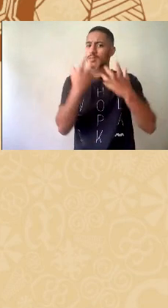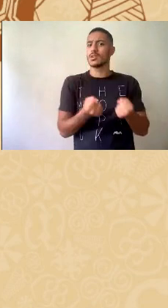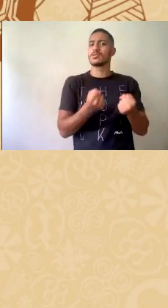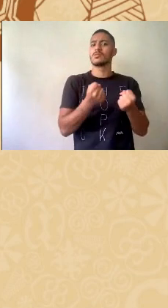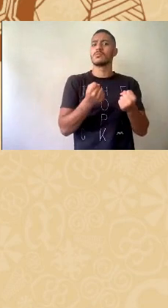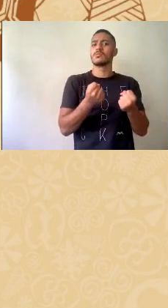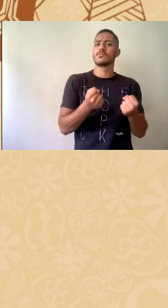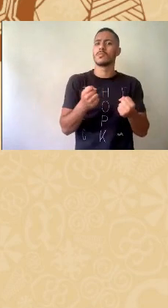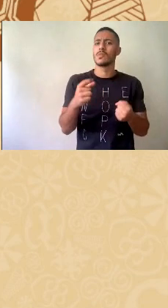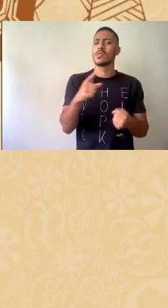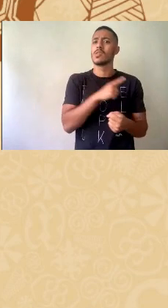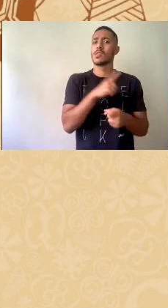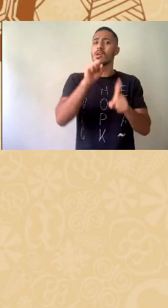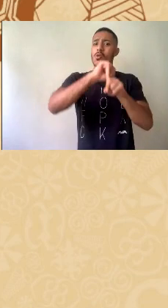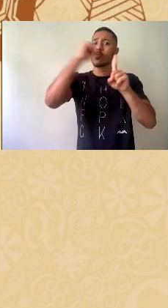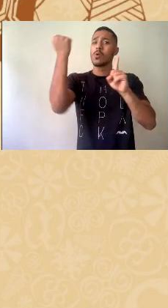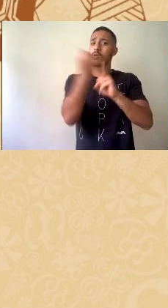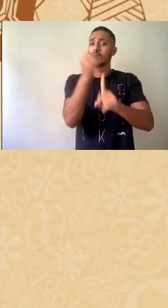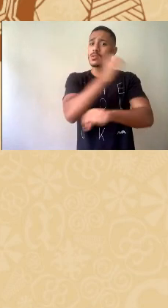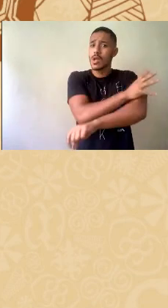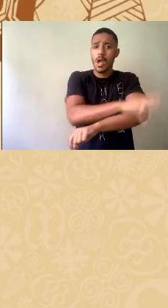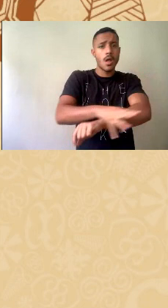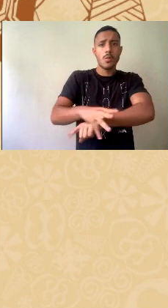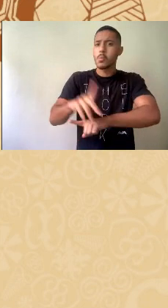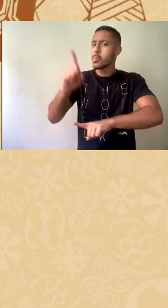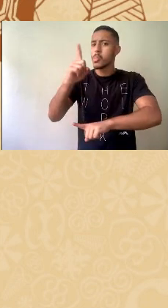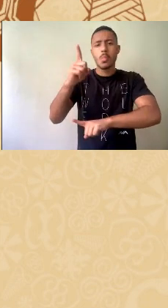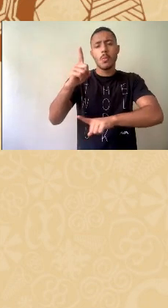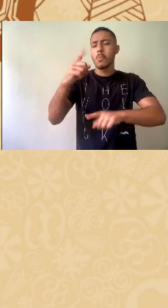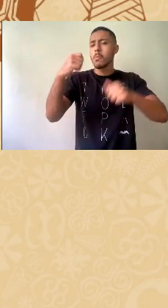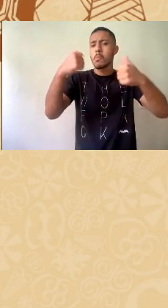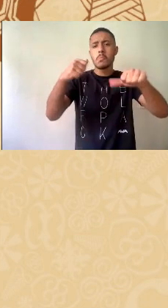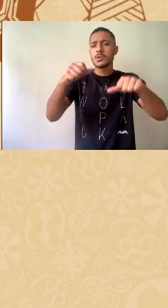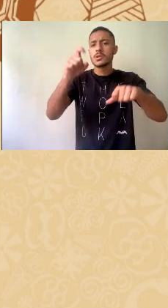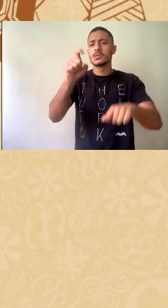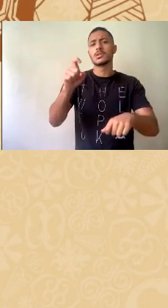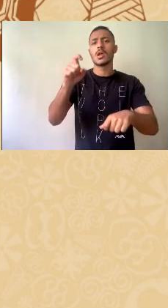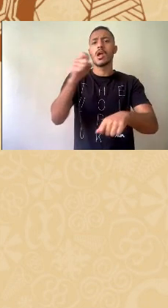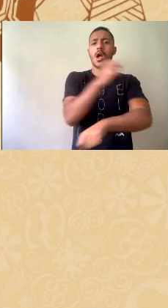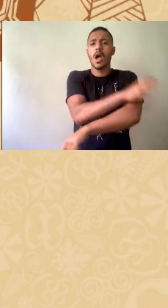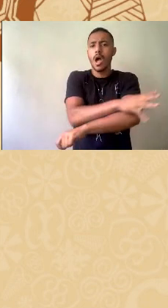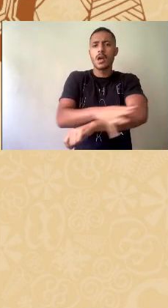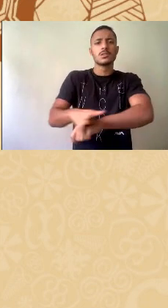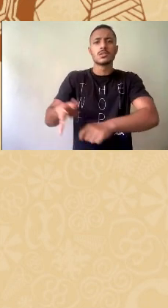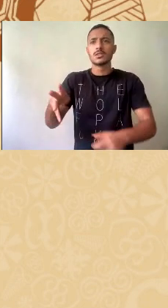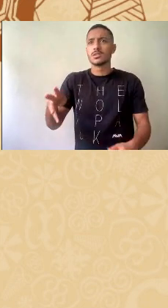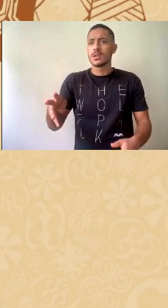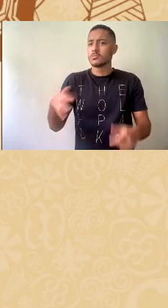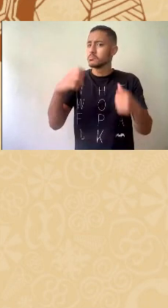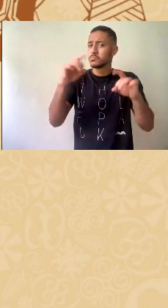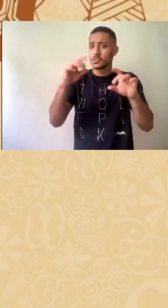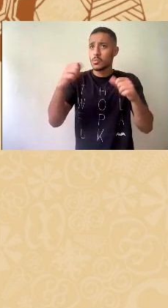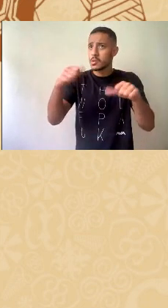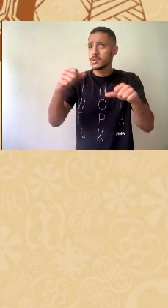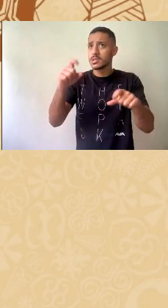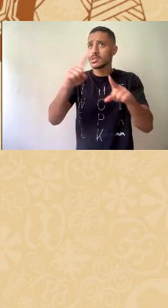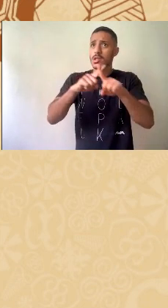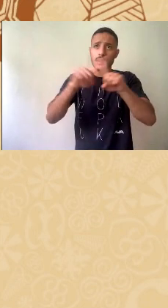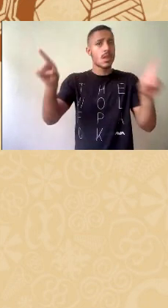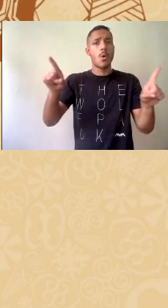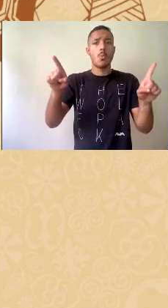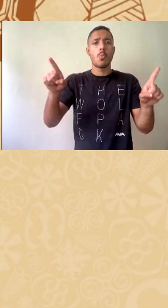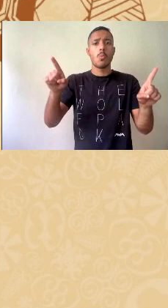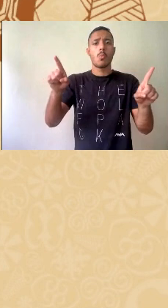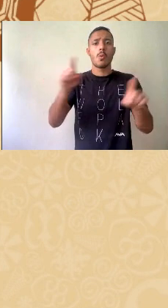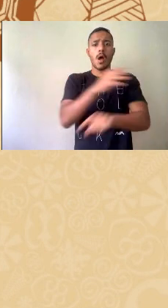Em uma sociedade racista, não basta ser racista. É necessário ser antirracista. Mas o